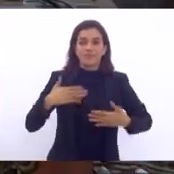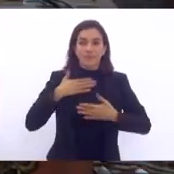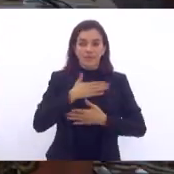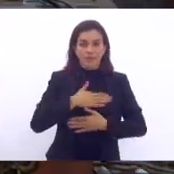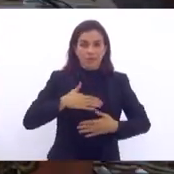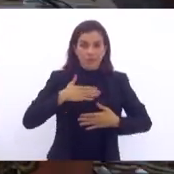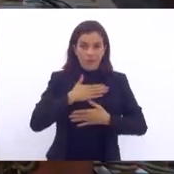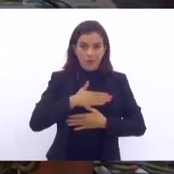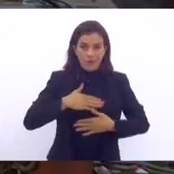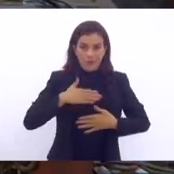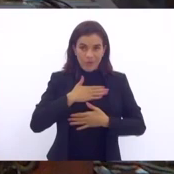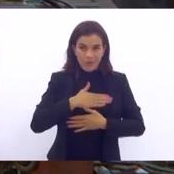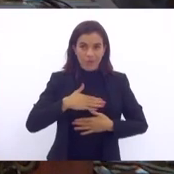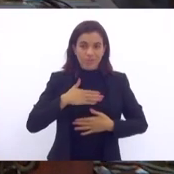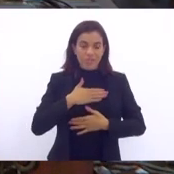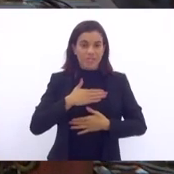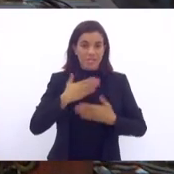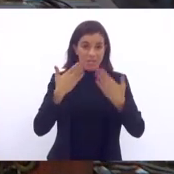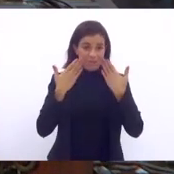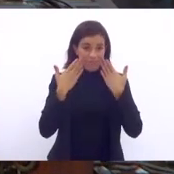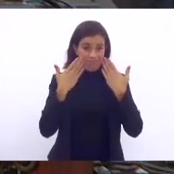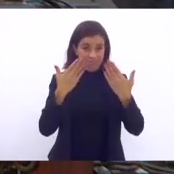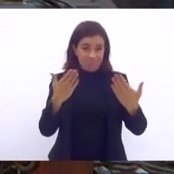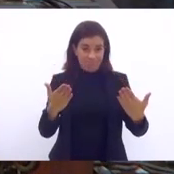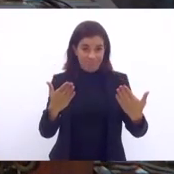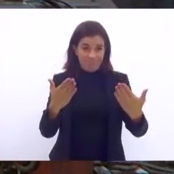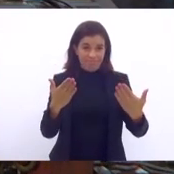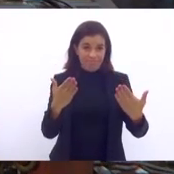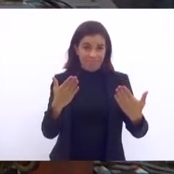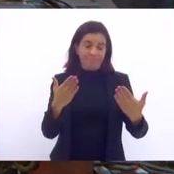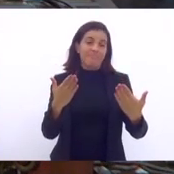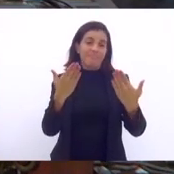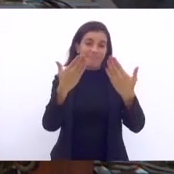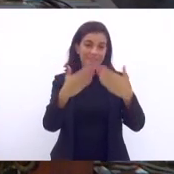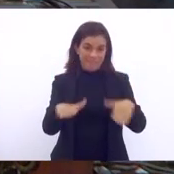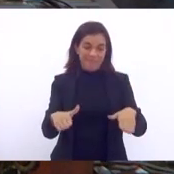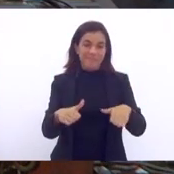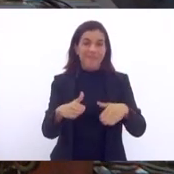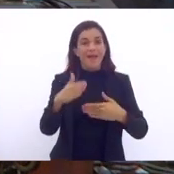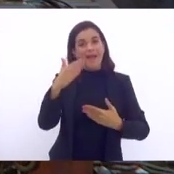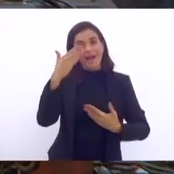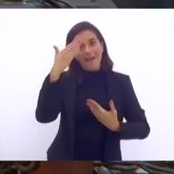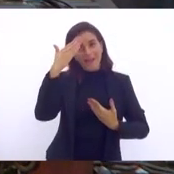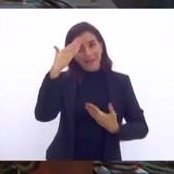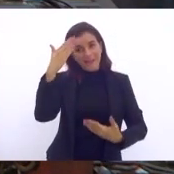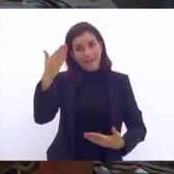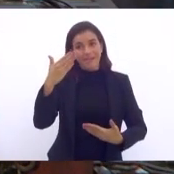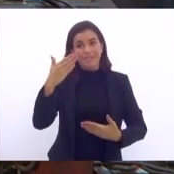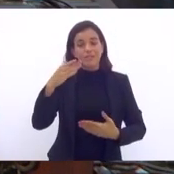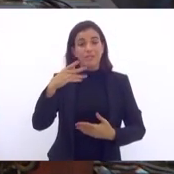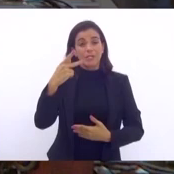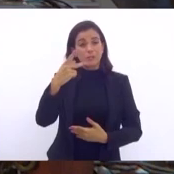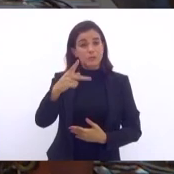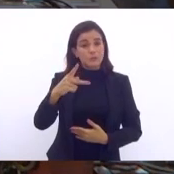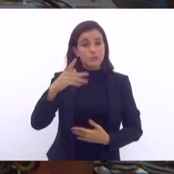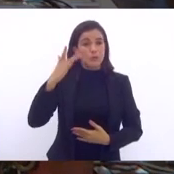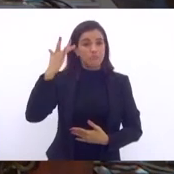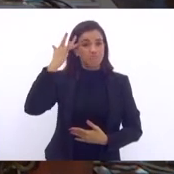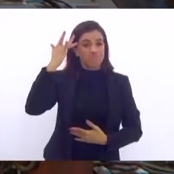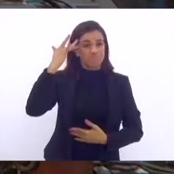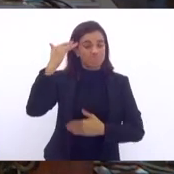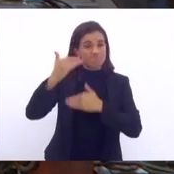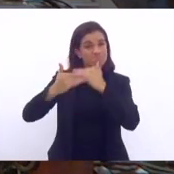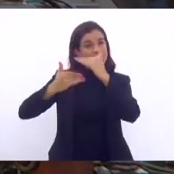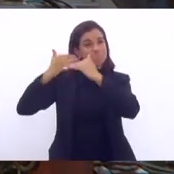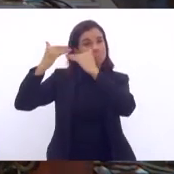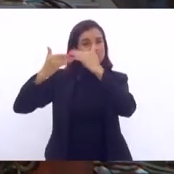publicamente para agradecer aqui o teu avanço na maturidade da condução da CCJ.